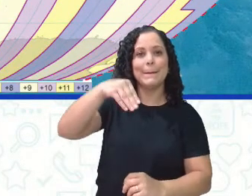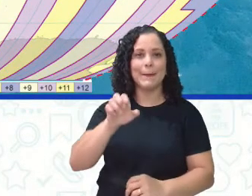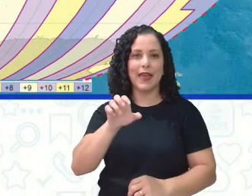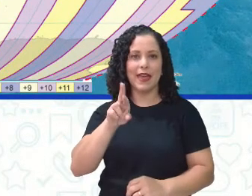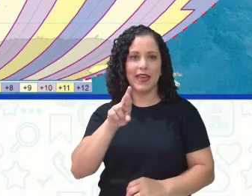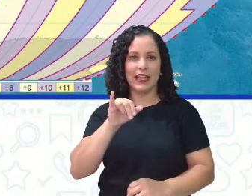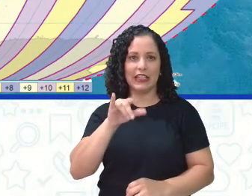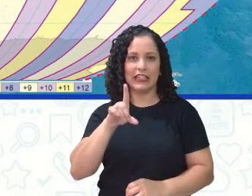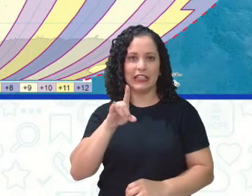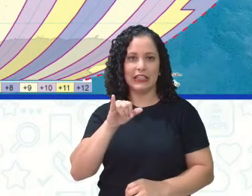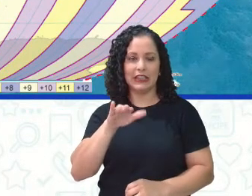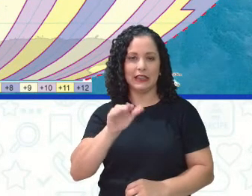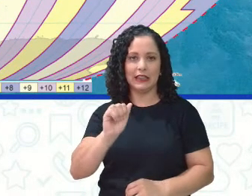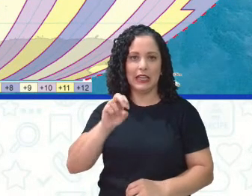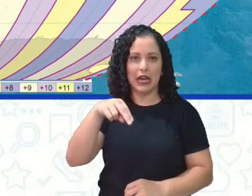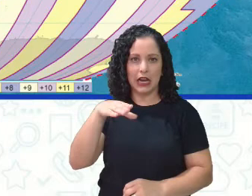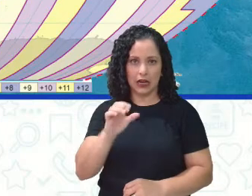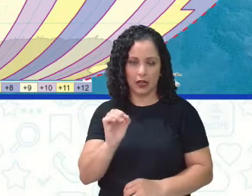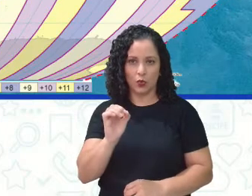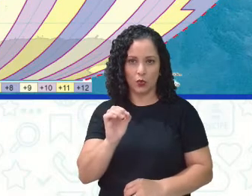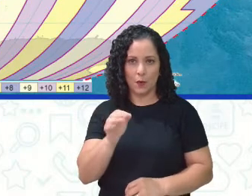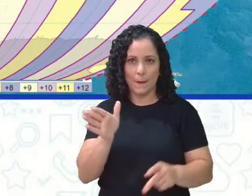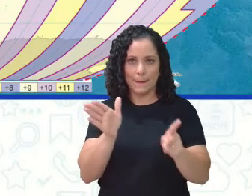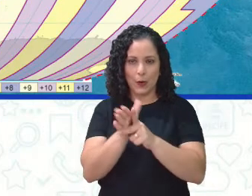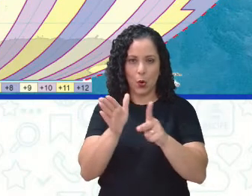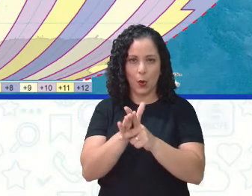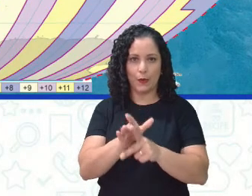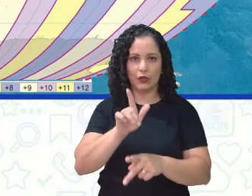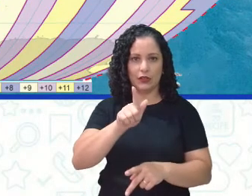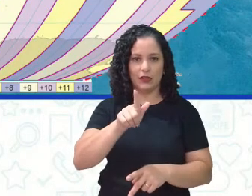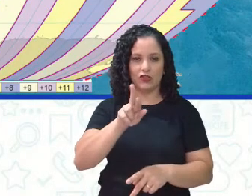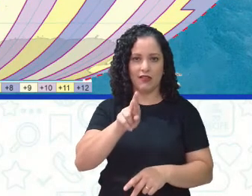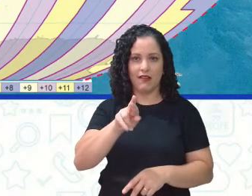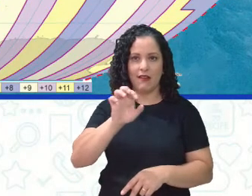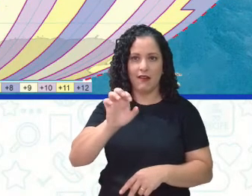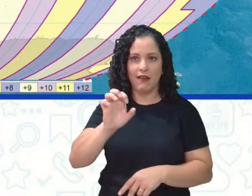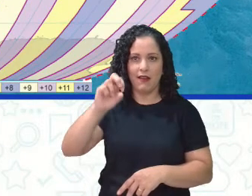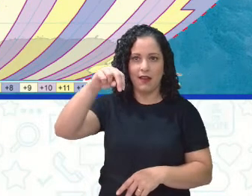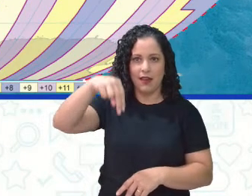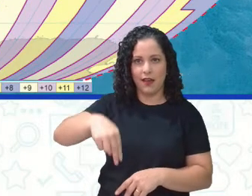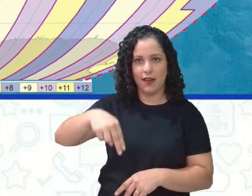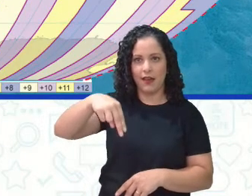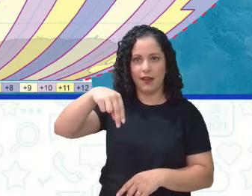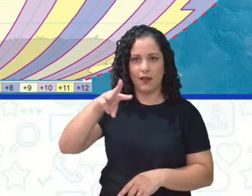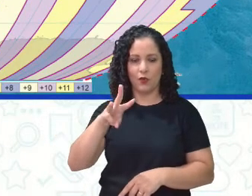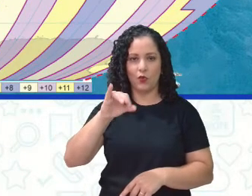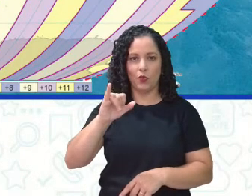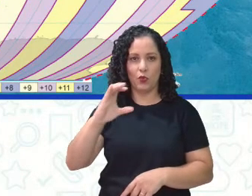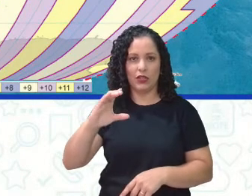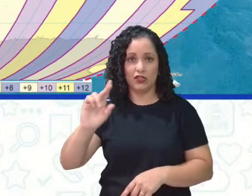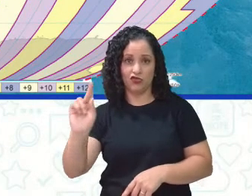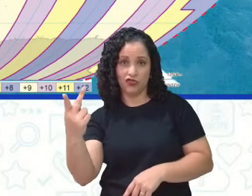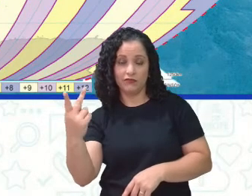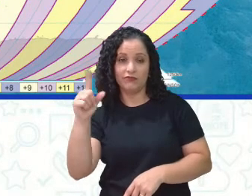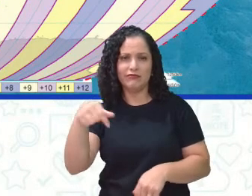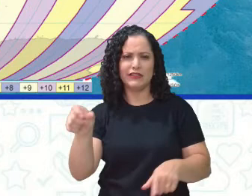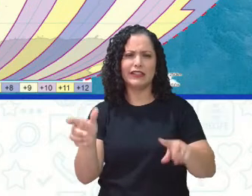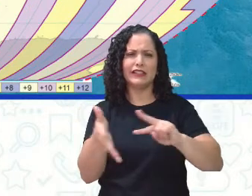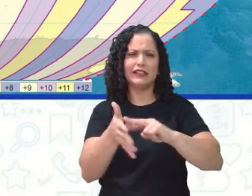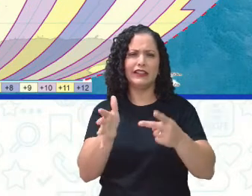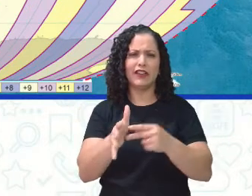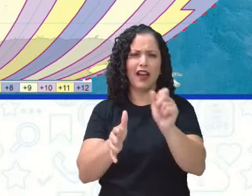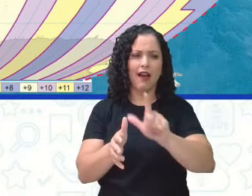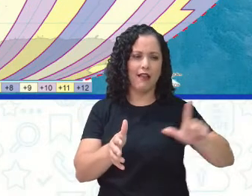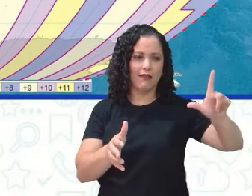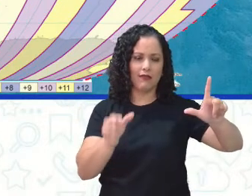o meridiano de Greenwich, que é o que ele tem. Ele marca o lado oeste e o lado leste. E aí, ele identifica,